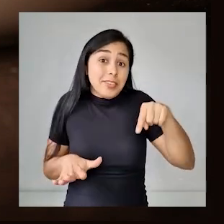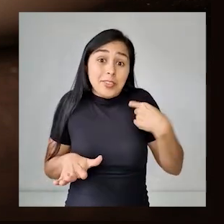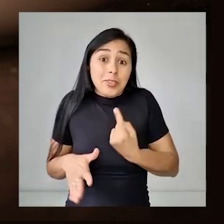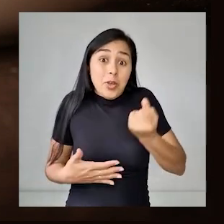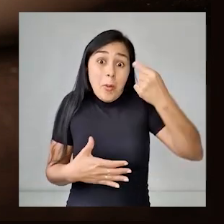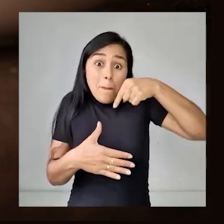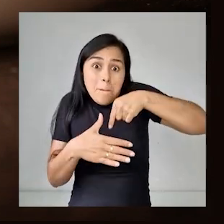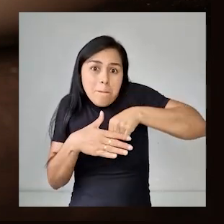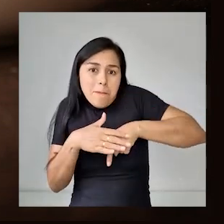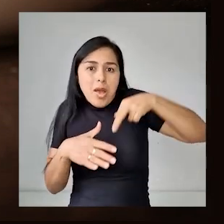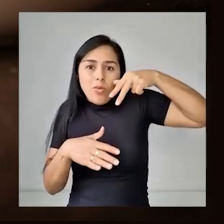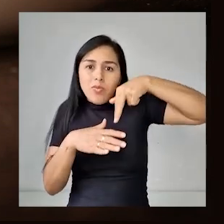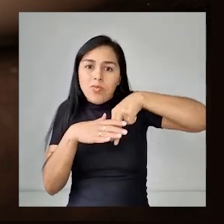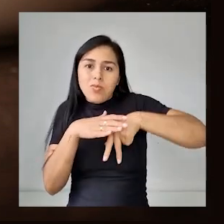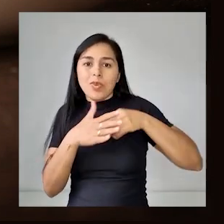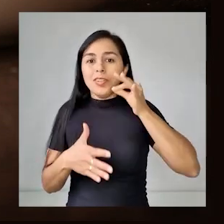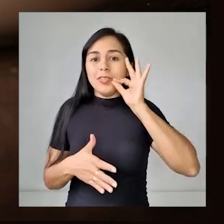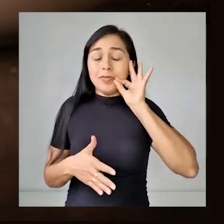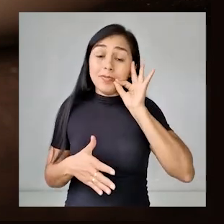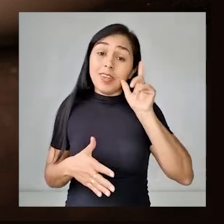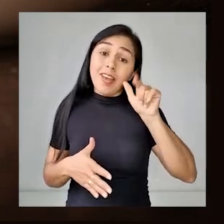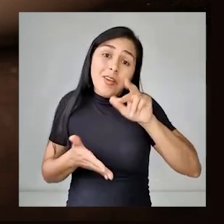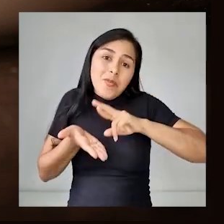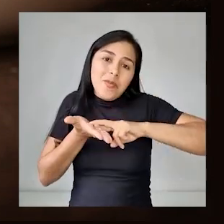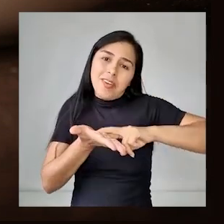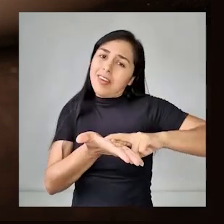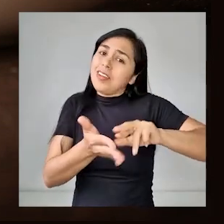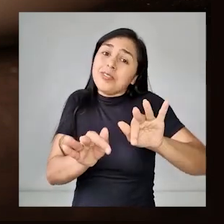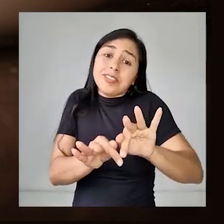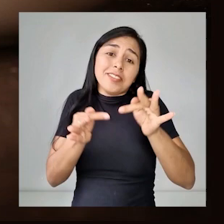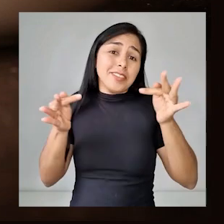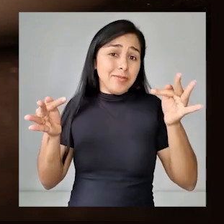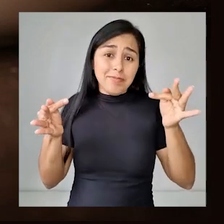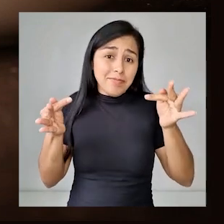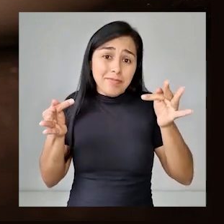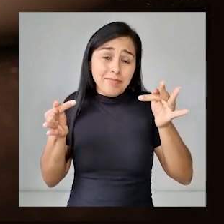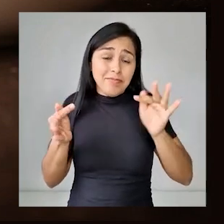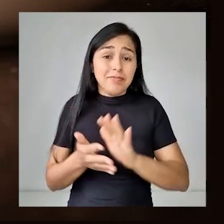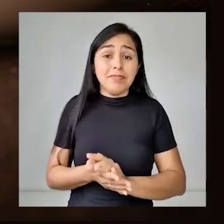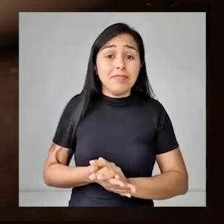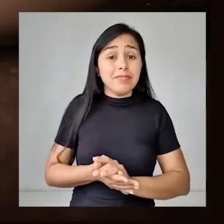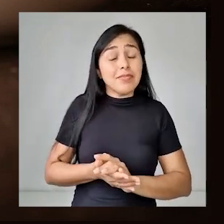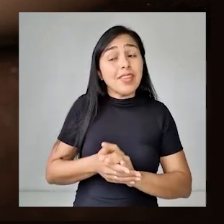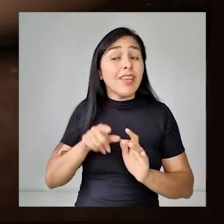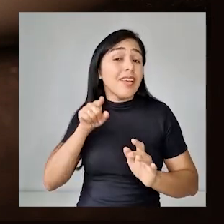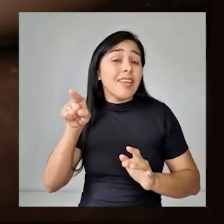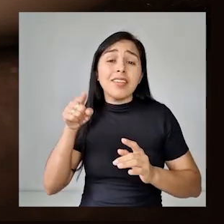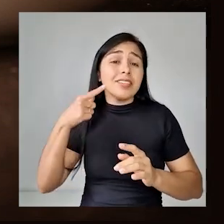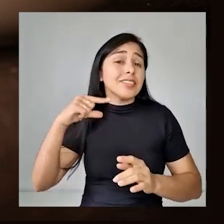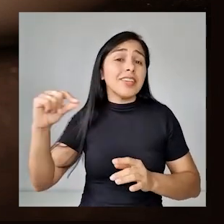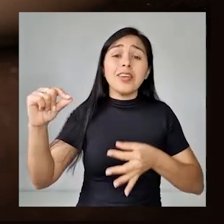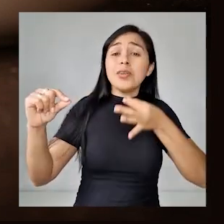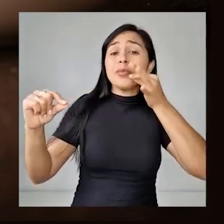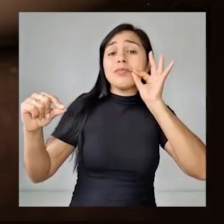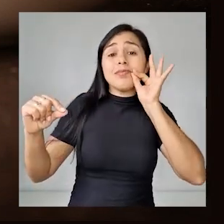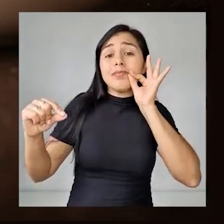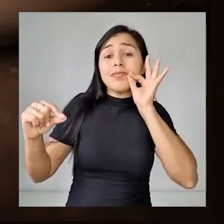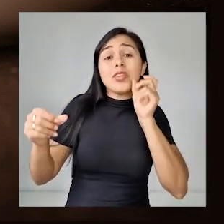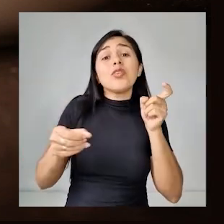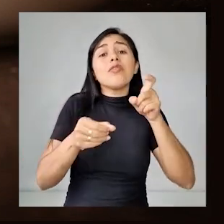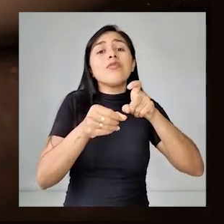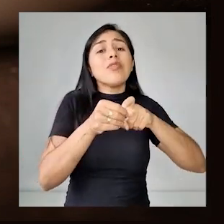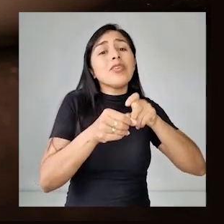em todos os lugares este recado simples e vago. Ele saiu para tomar um café e disse que volta já.